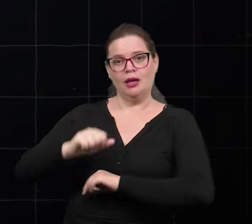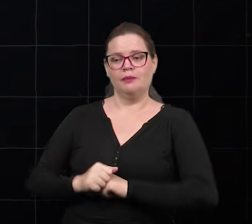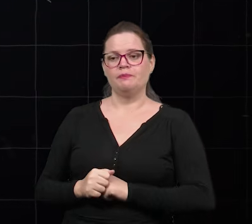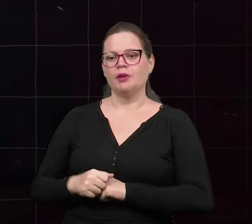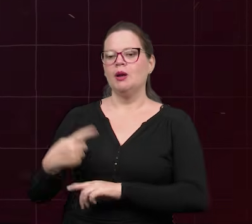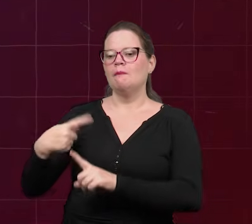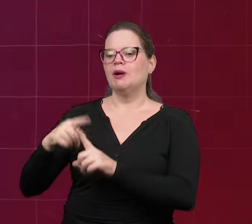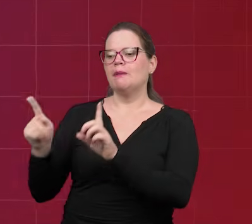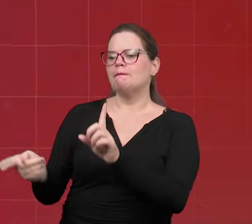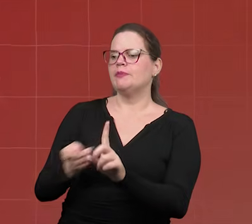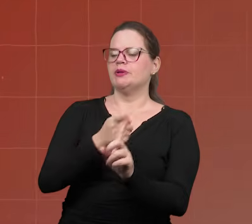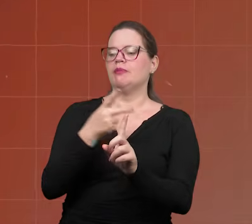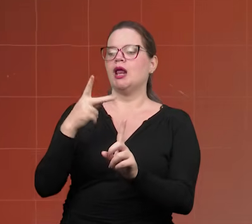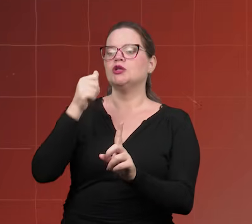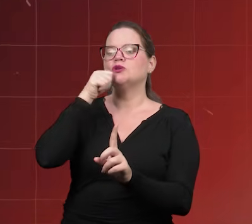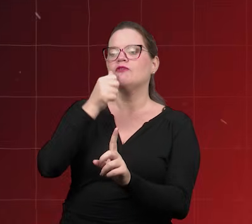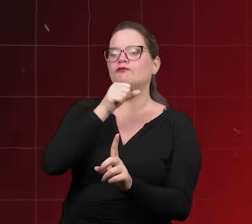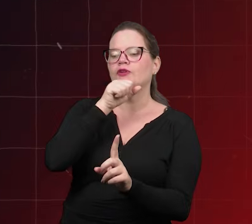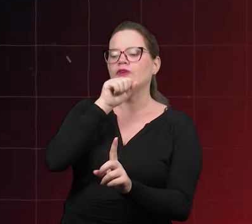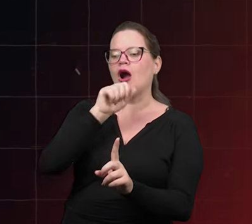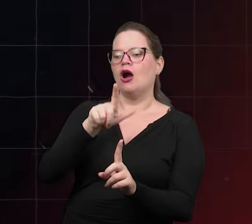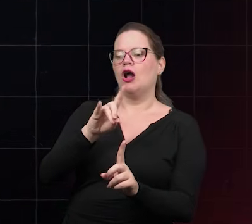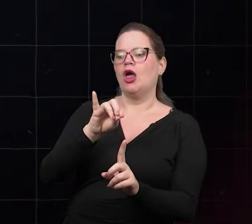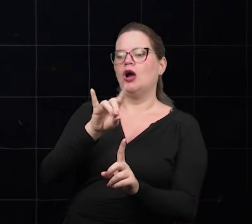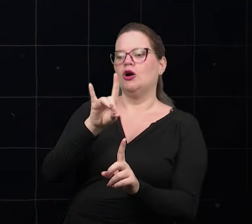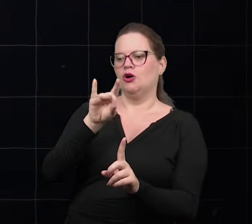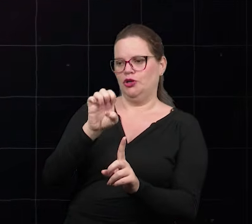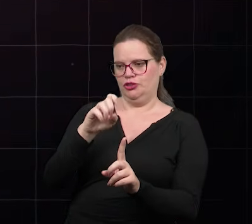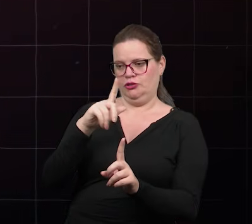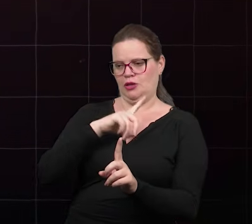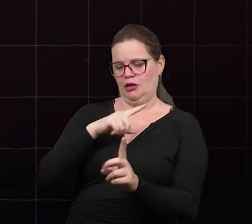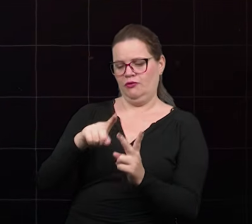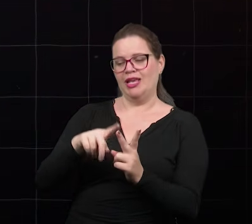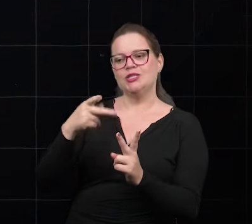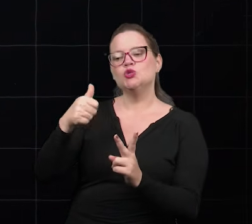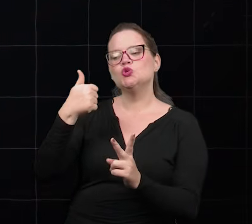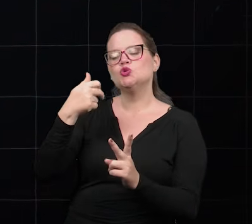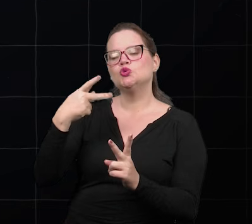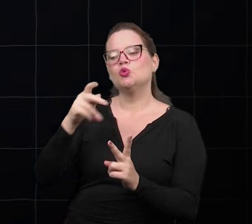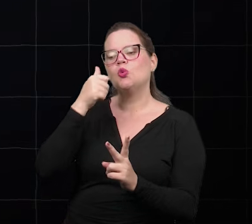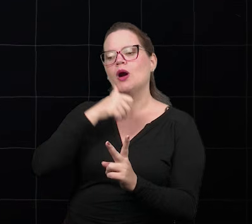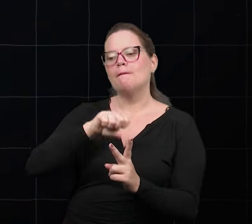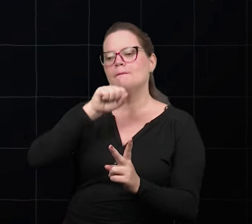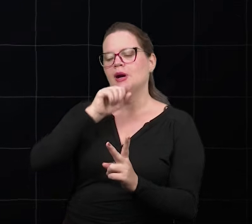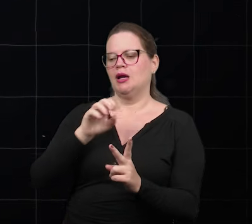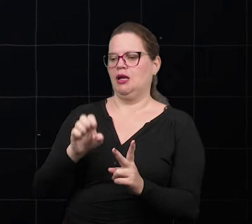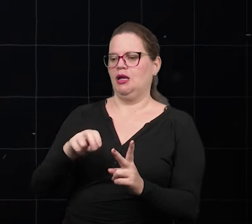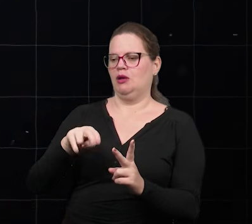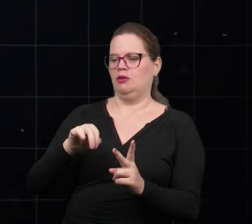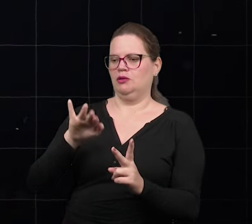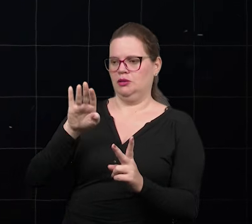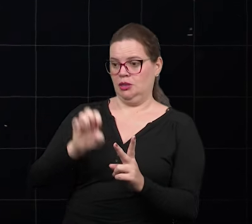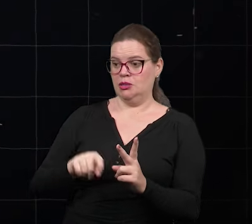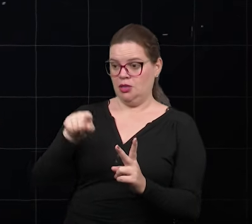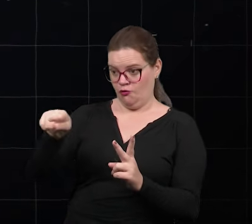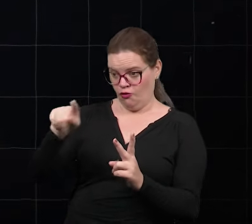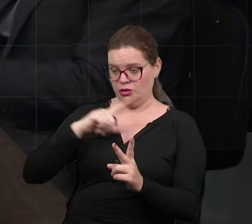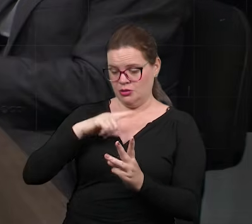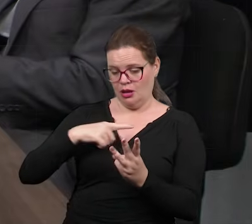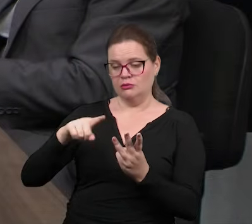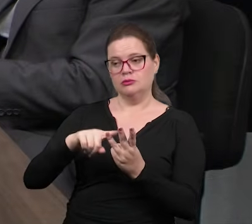habitou primeiro na tua avó Lóide e em tua mãe Eunice, e estou certo que também habita em